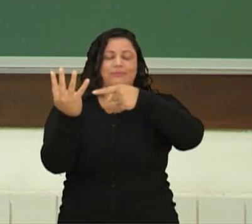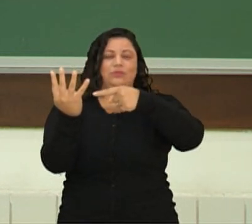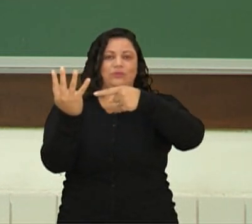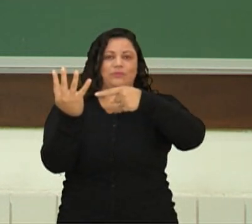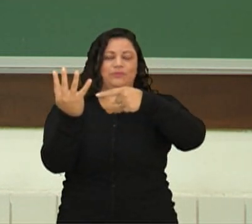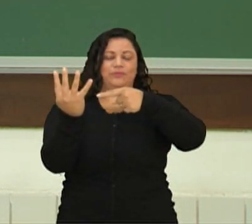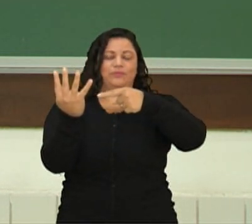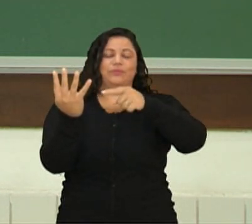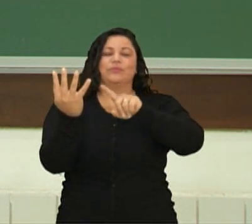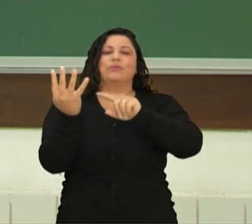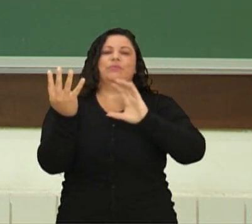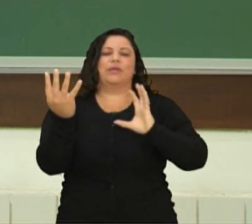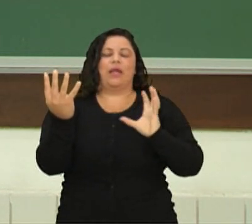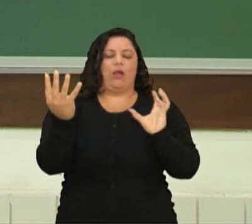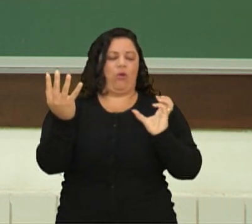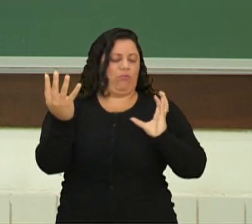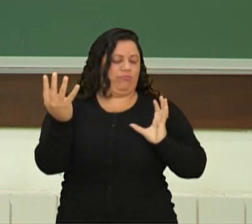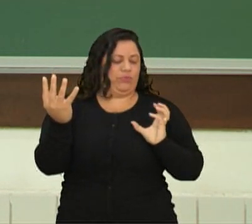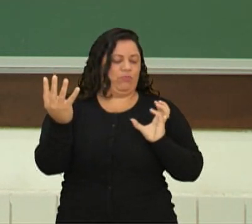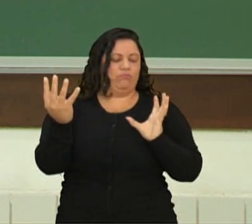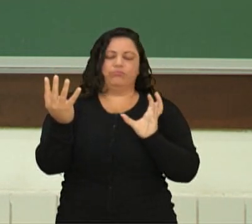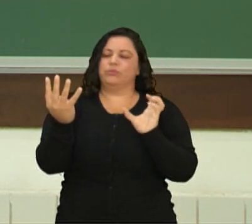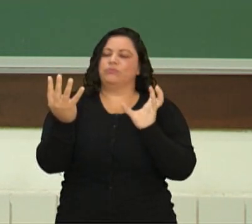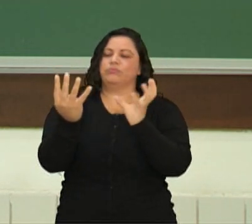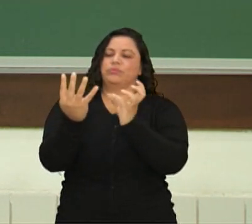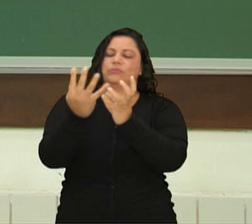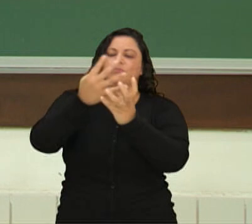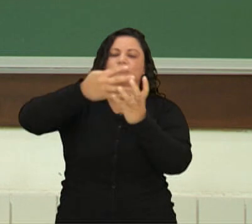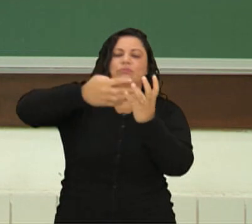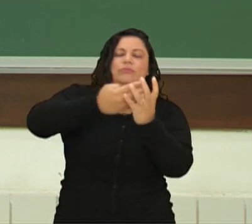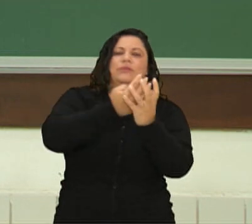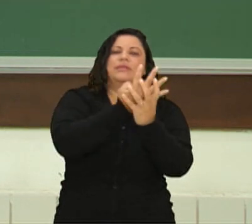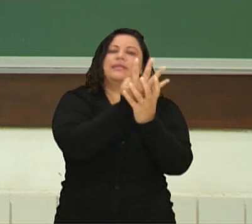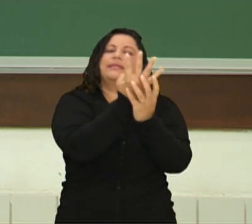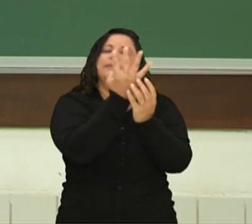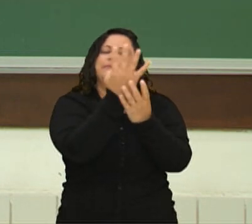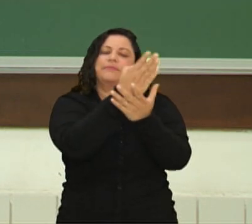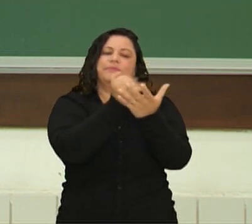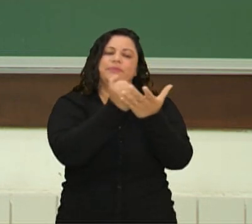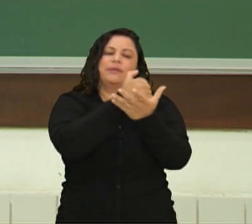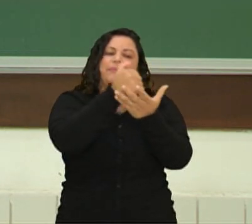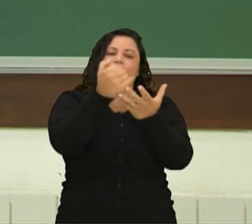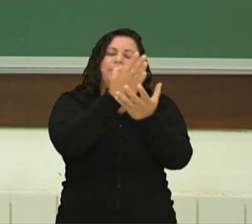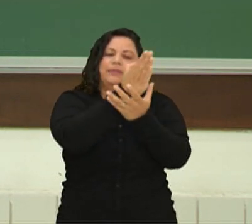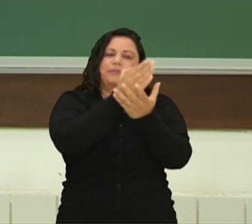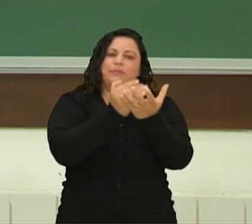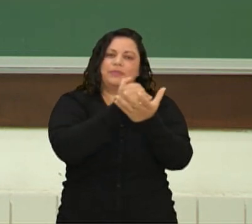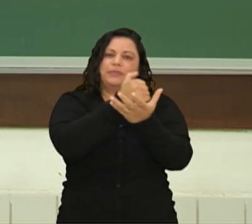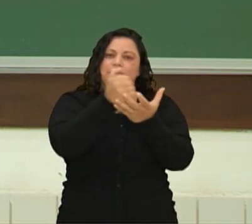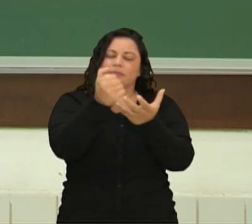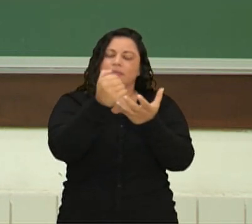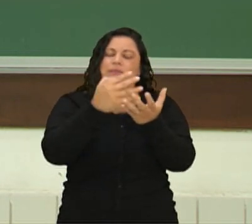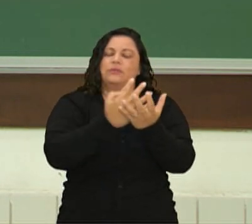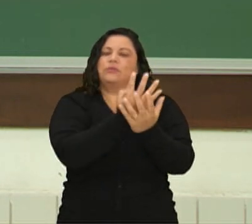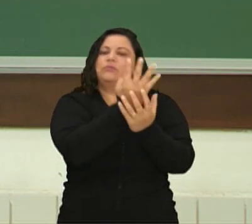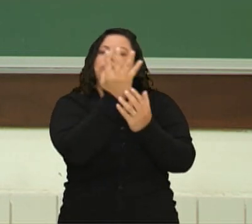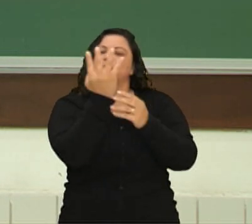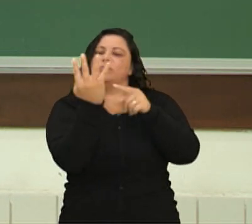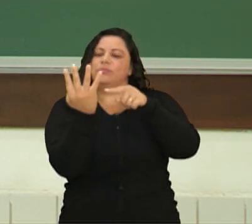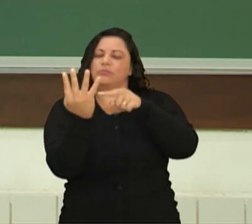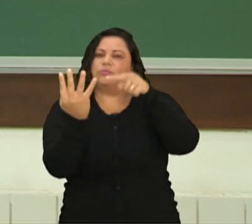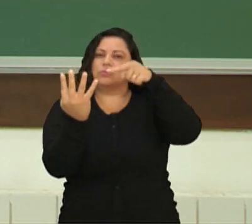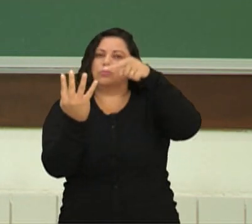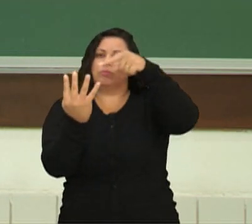coração humano. Então, ele é formado por 4 cavidades, 4 espaços internos bem divididinhos,